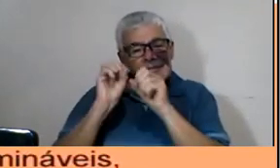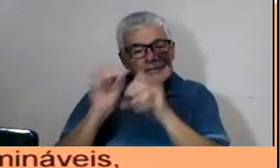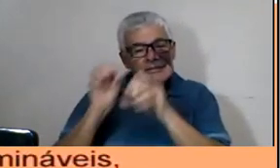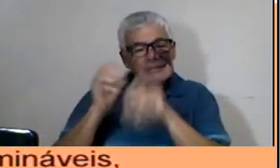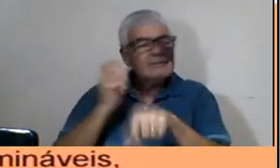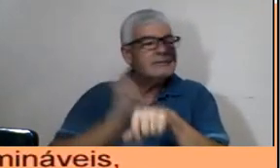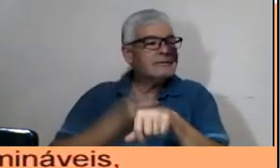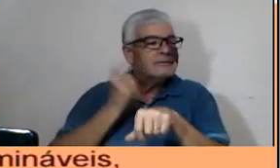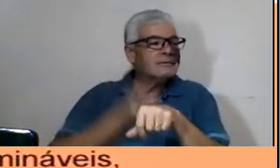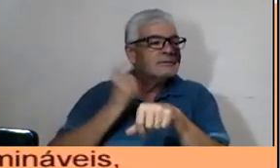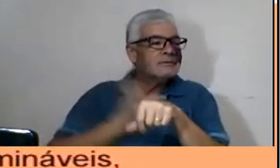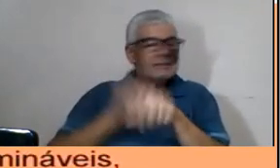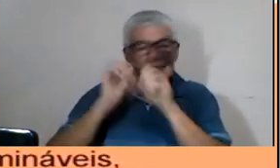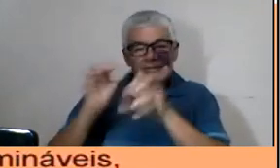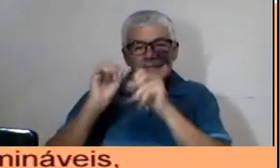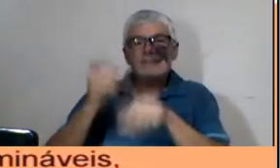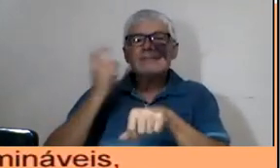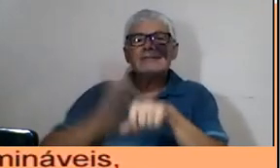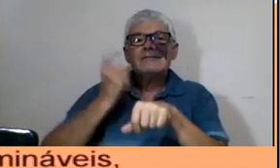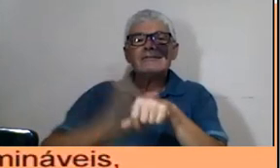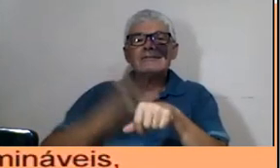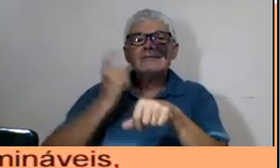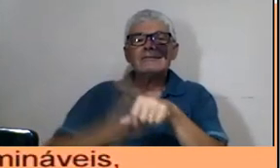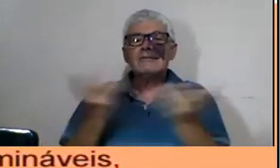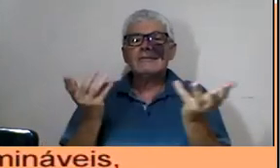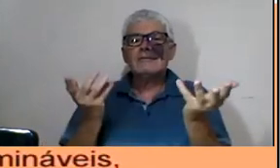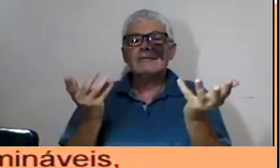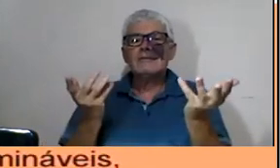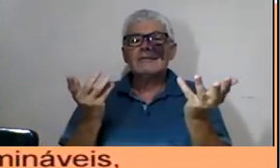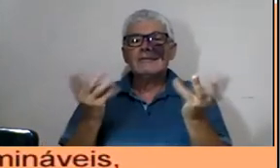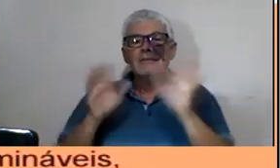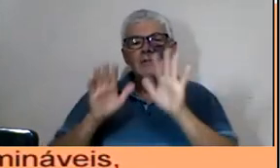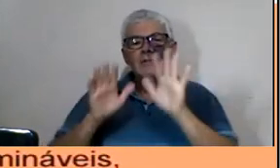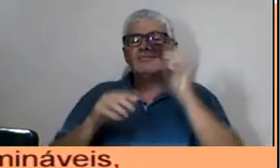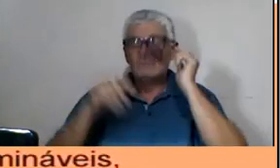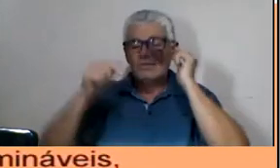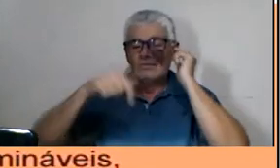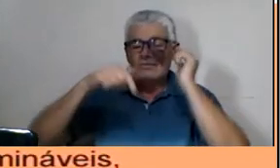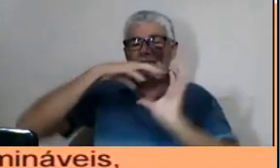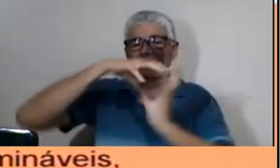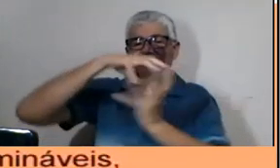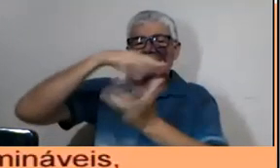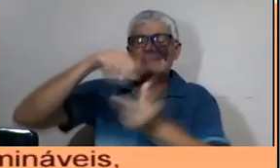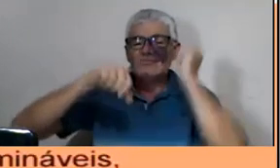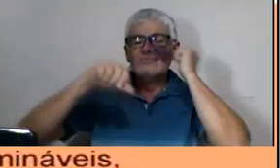Existem também outros textos que abordam esse assunto, em Crônicas, em Jeremias e em Daniel.